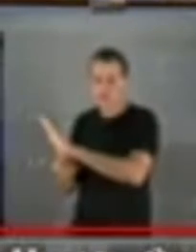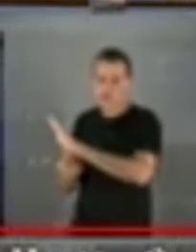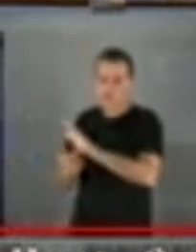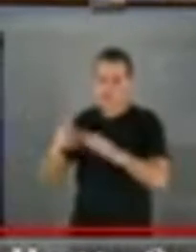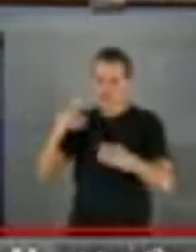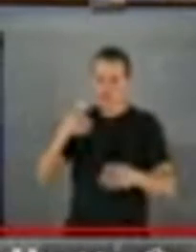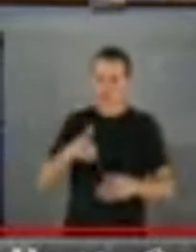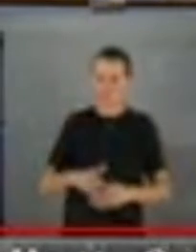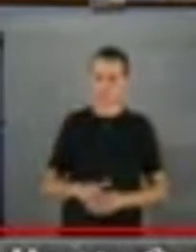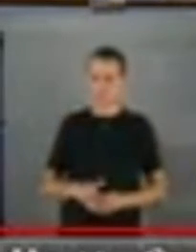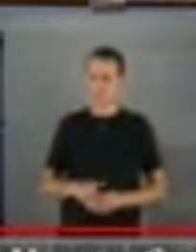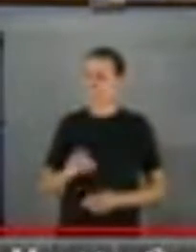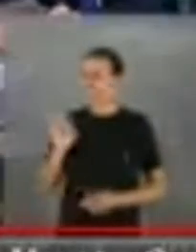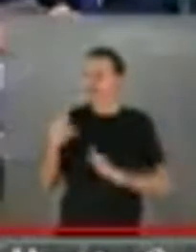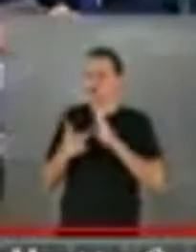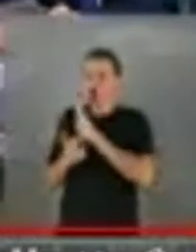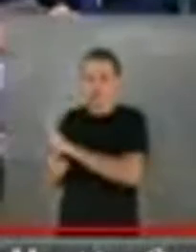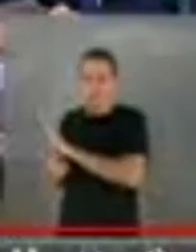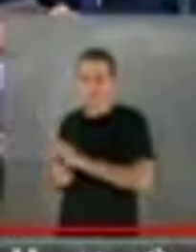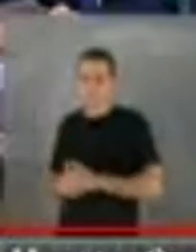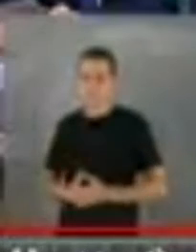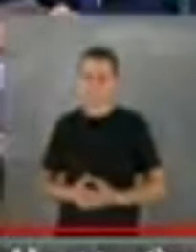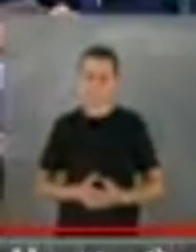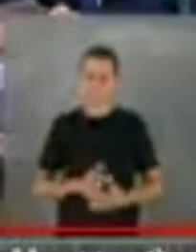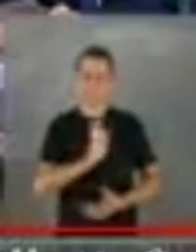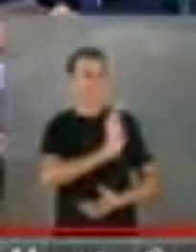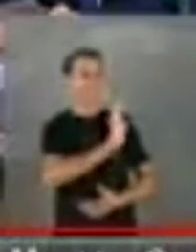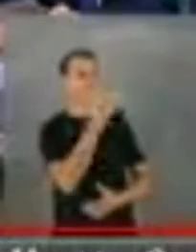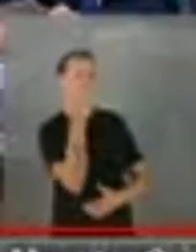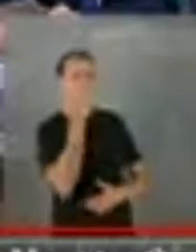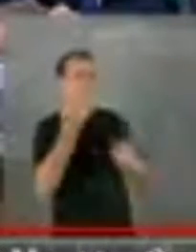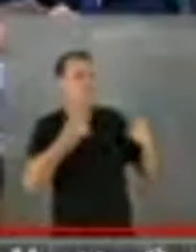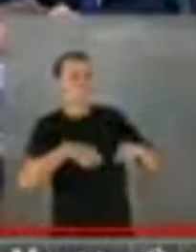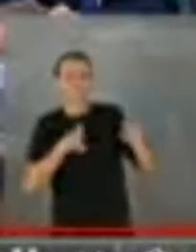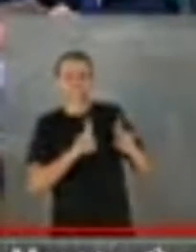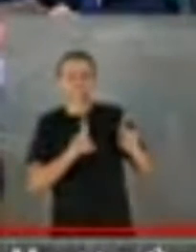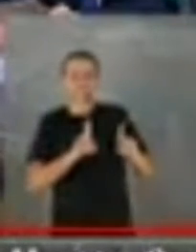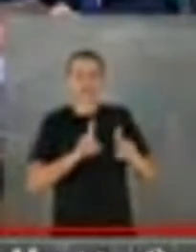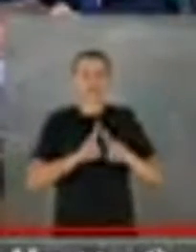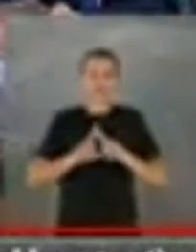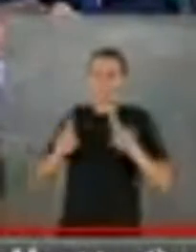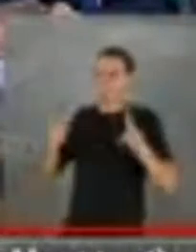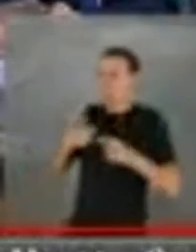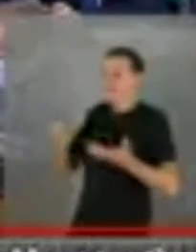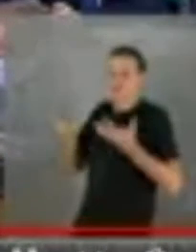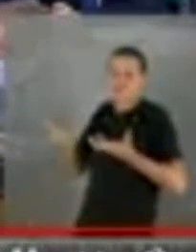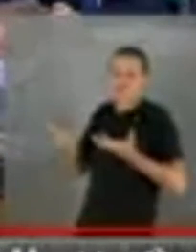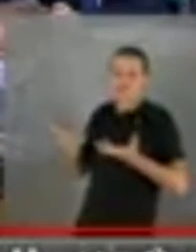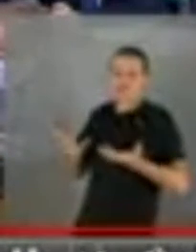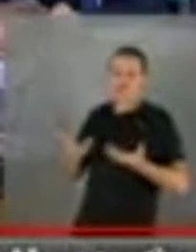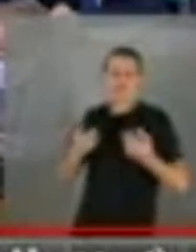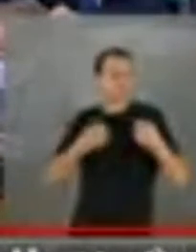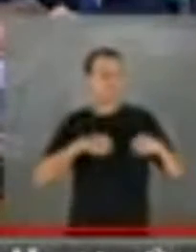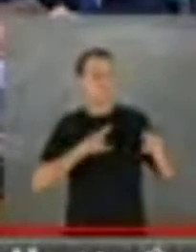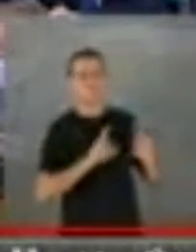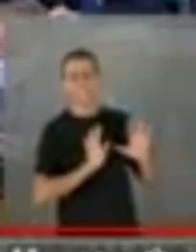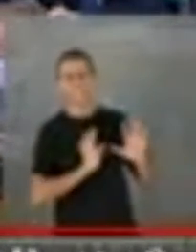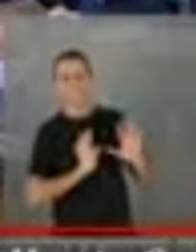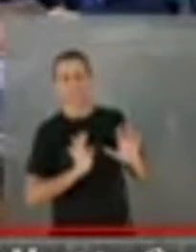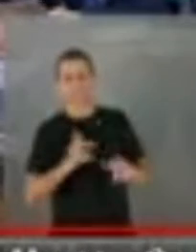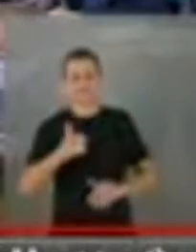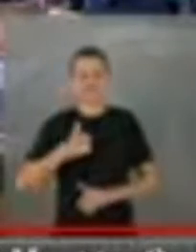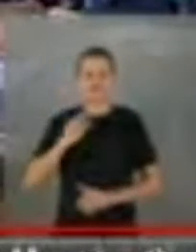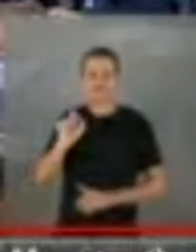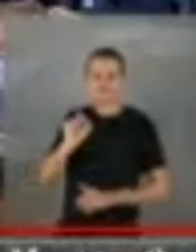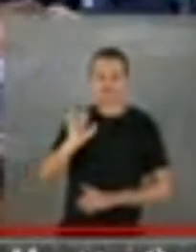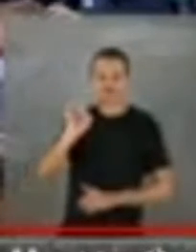mostrar, por favor. Não há necessidade, senhor presidente. Não, mas eu quero, senador. Porque é o seguinte... necessidade. Agora, assim, só vou fazer